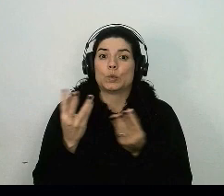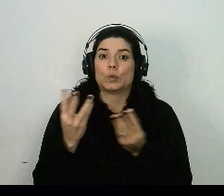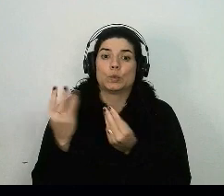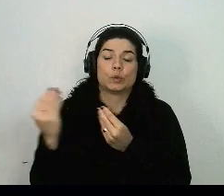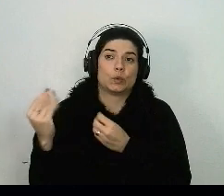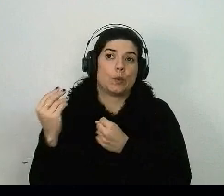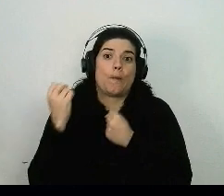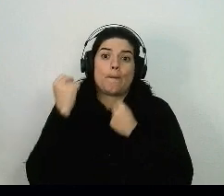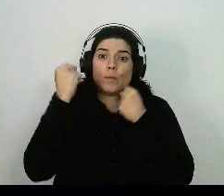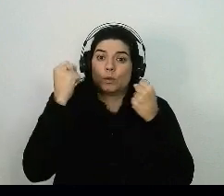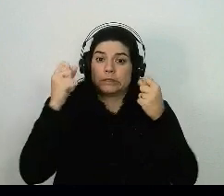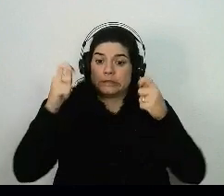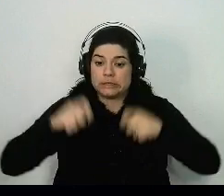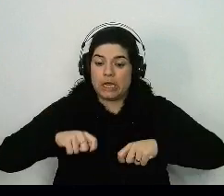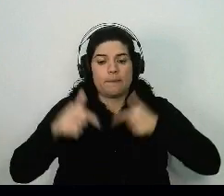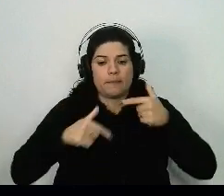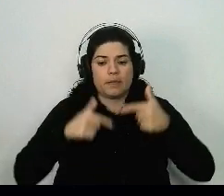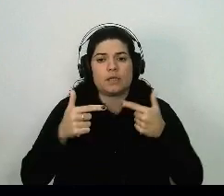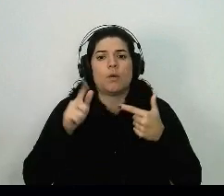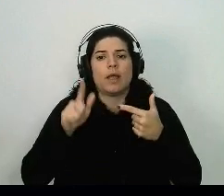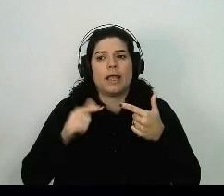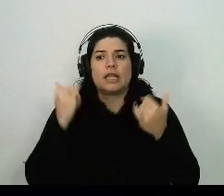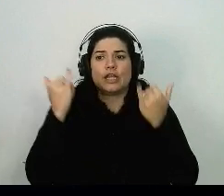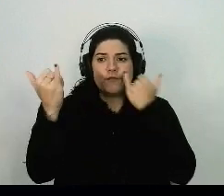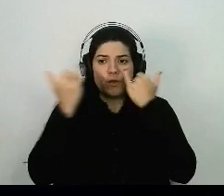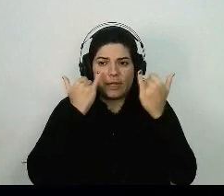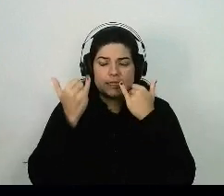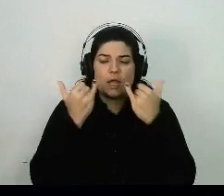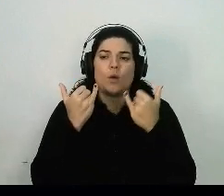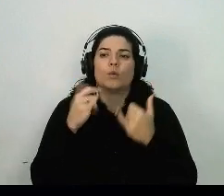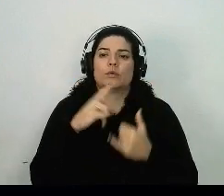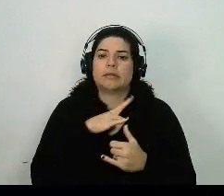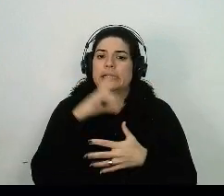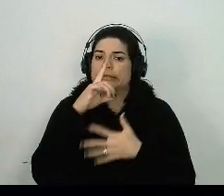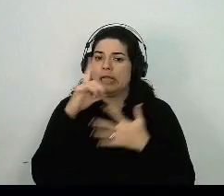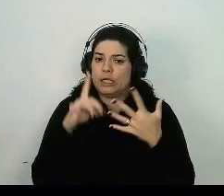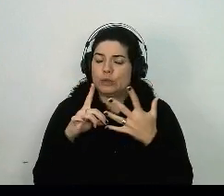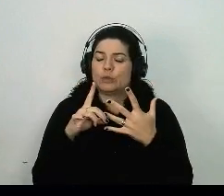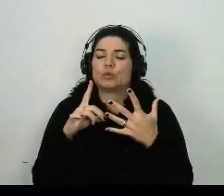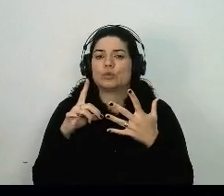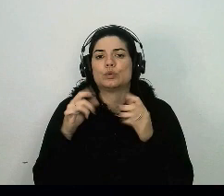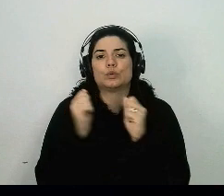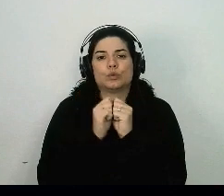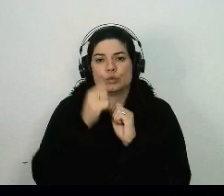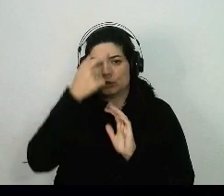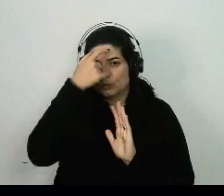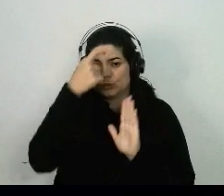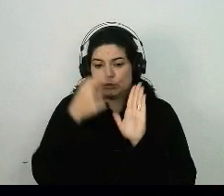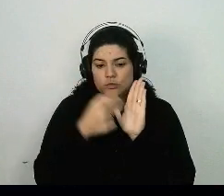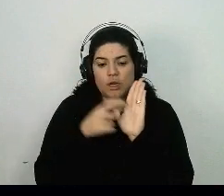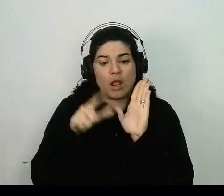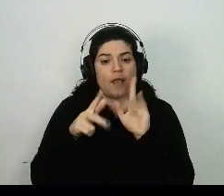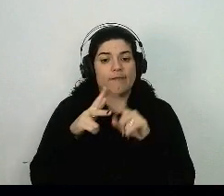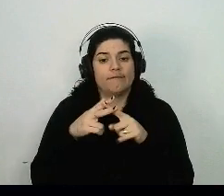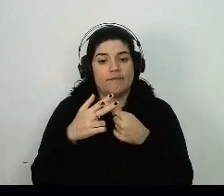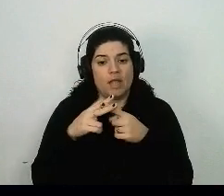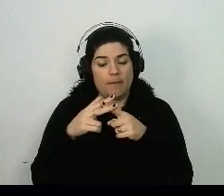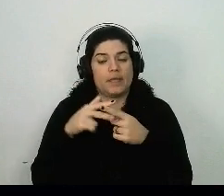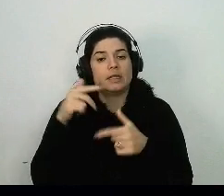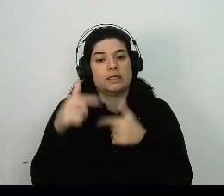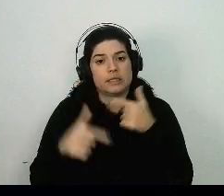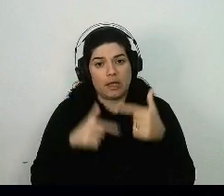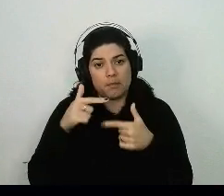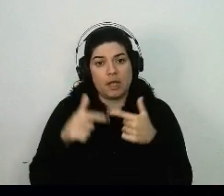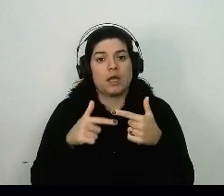de produção de informação e de volume de dados com inteligência artificial. São ferramentas de produtividade, mas se eu